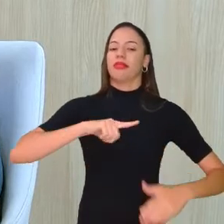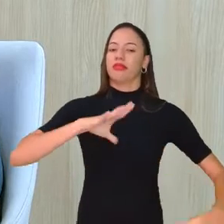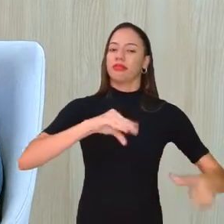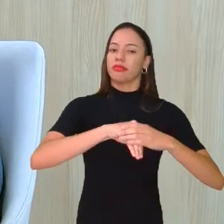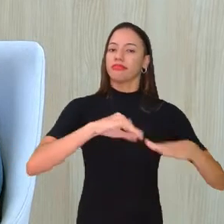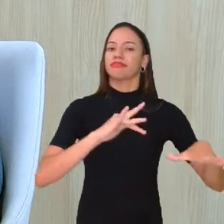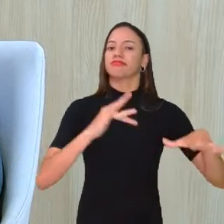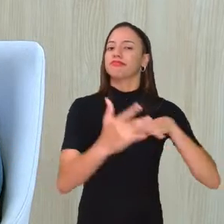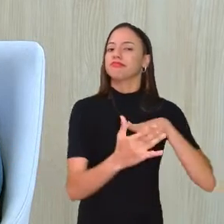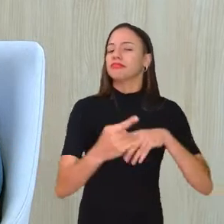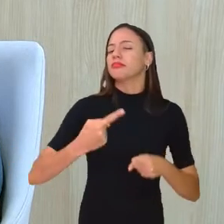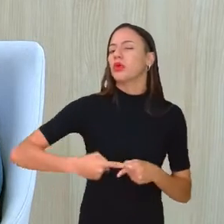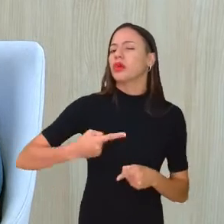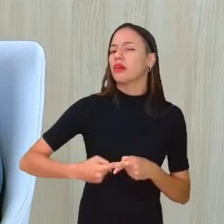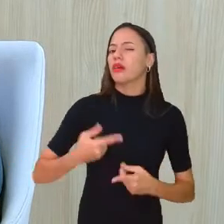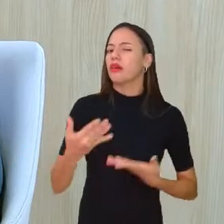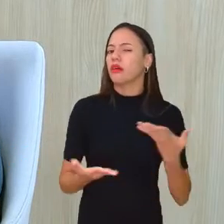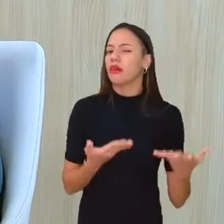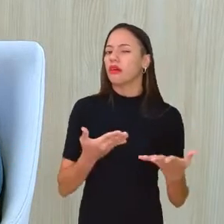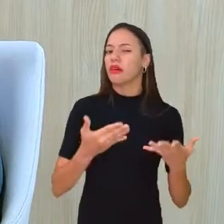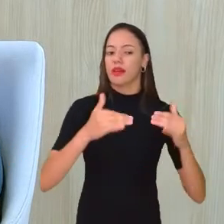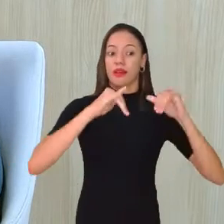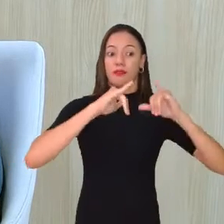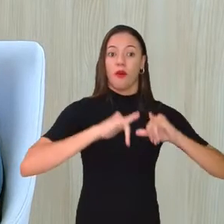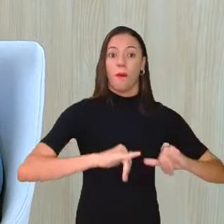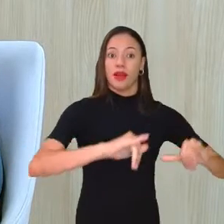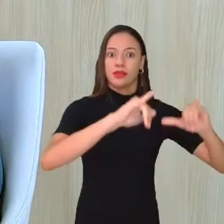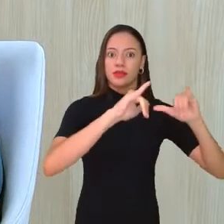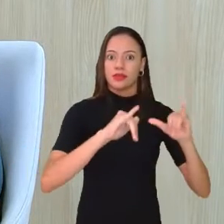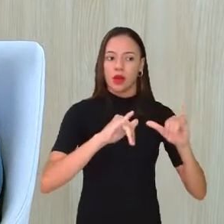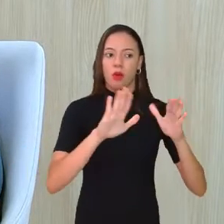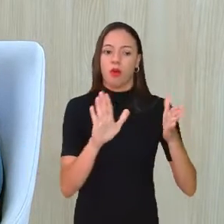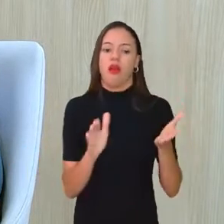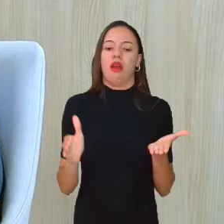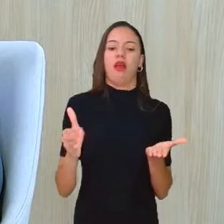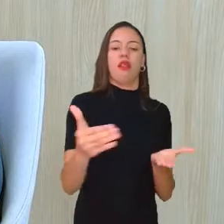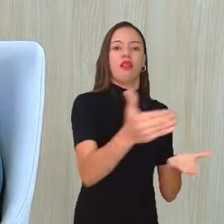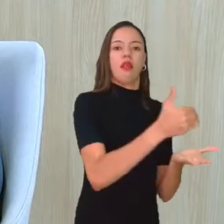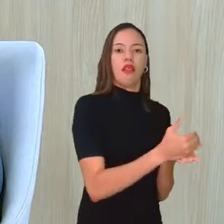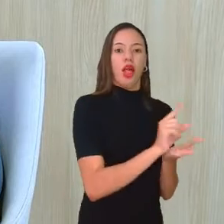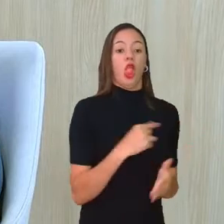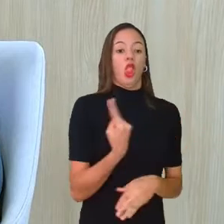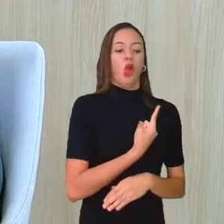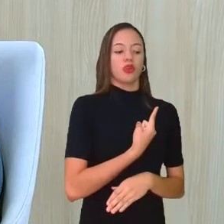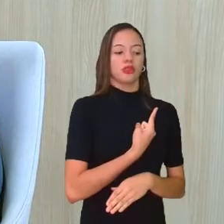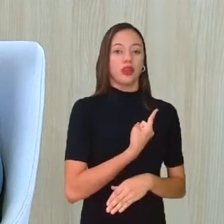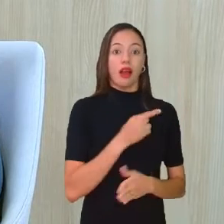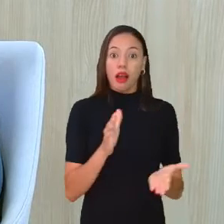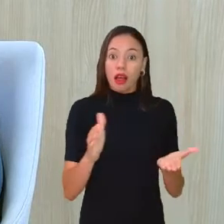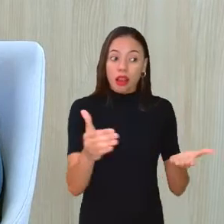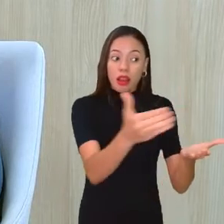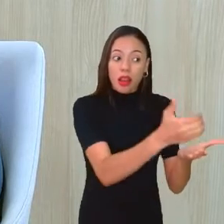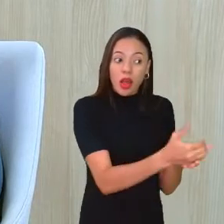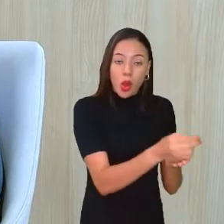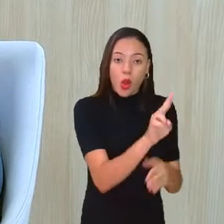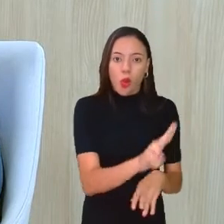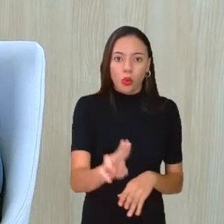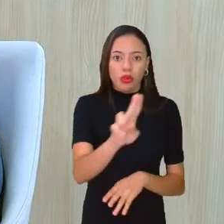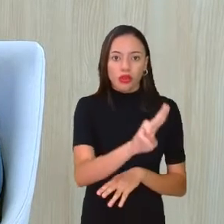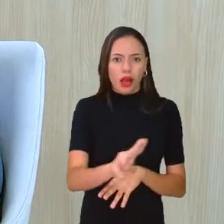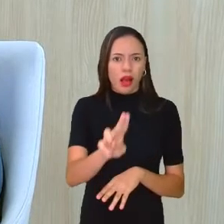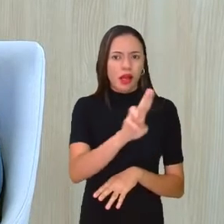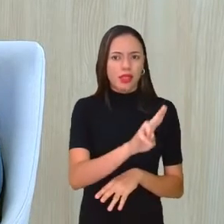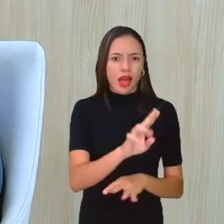sociais, porque essas informações que eles captam da gente, elas muitas vezes não são usadas só